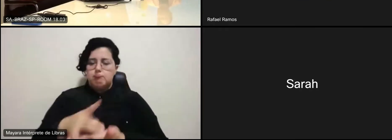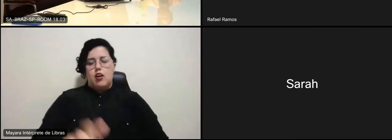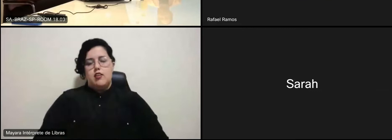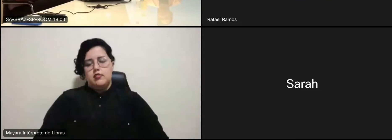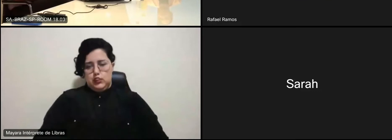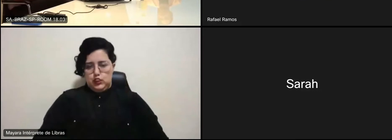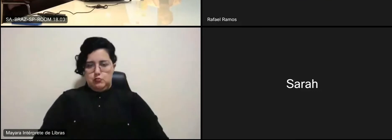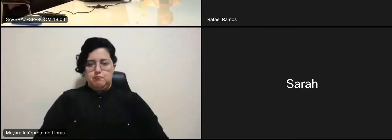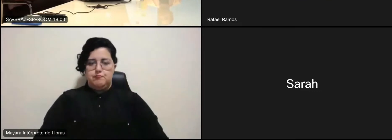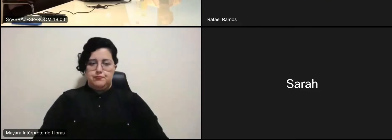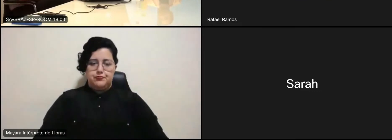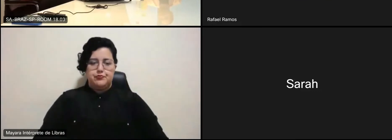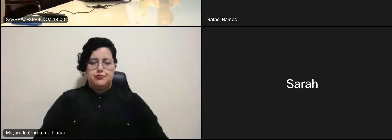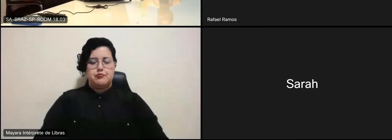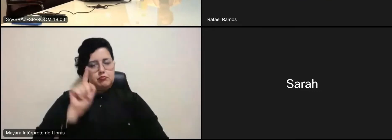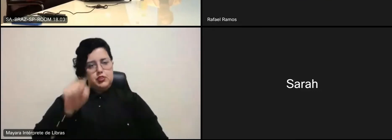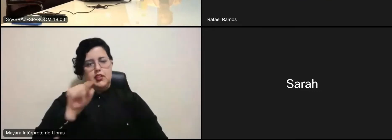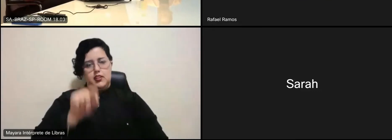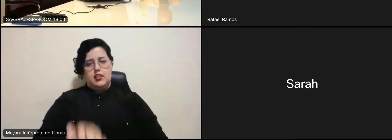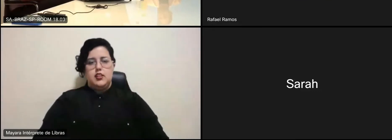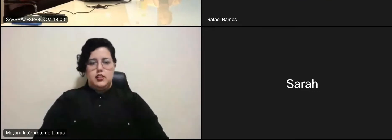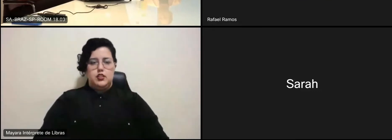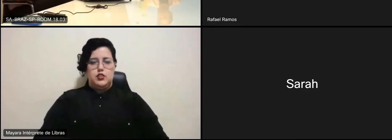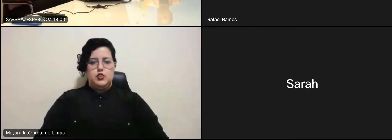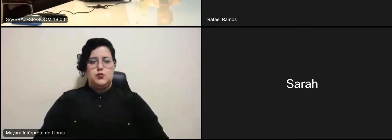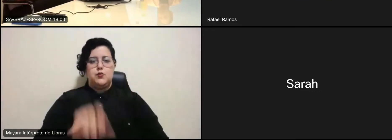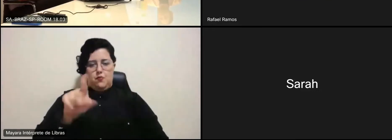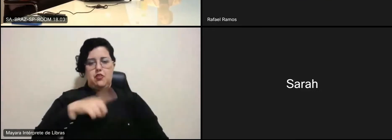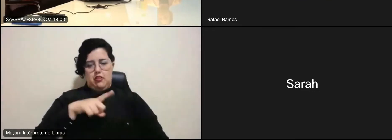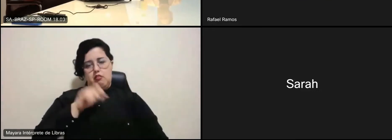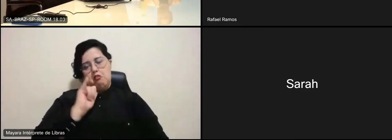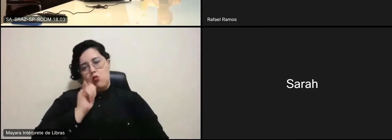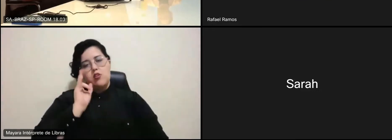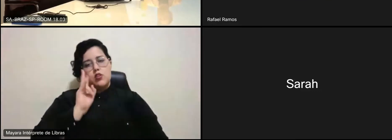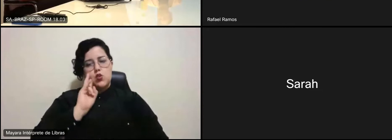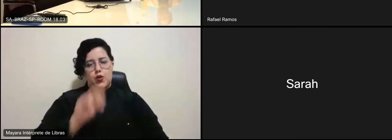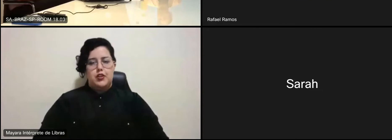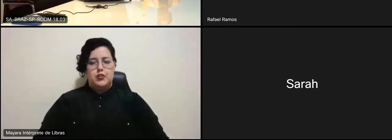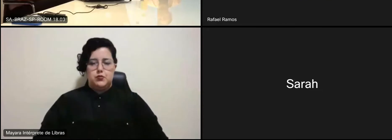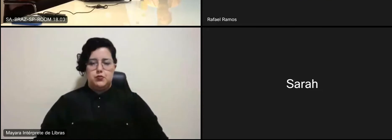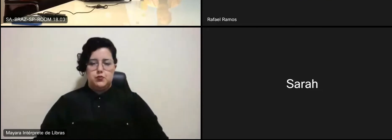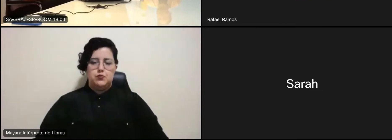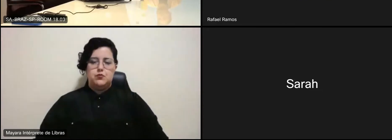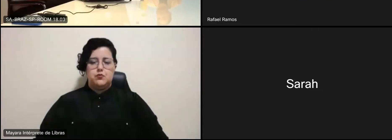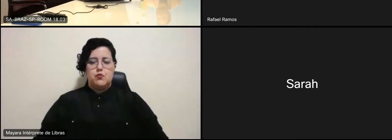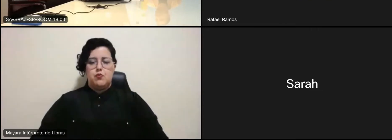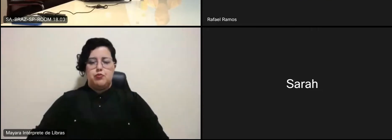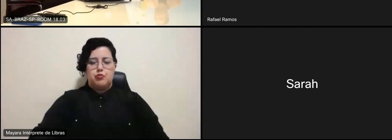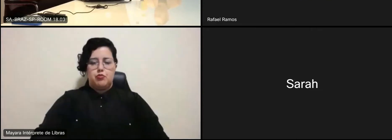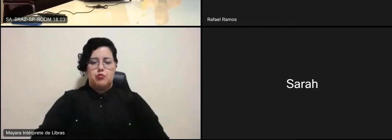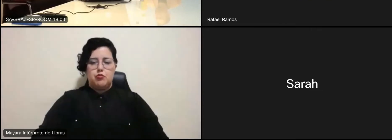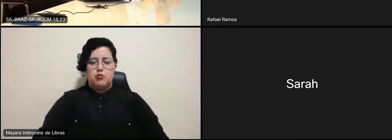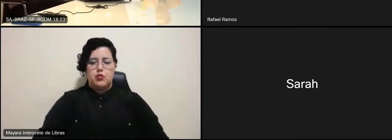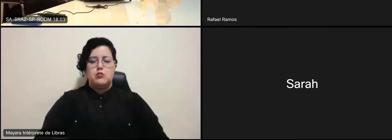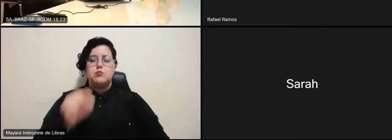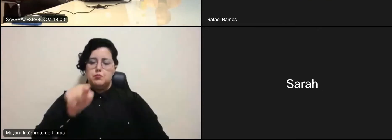que seria um contraponto aí dessa sua narrativa. Sim. Sim, muito obrigado por compartilhar, Fabio. Acho que infelizmente é uma